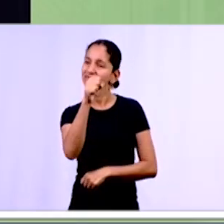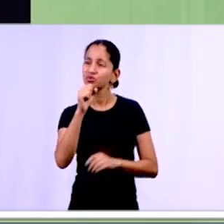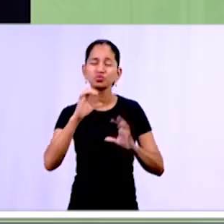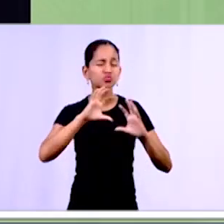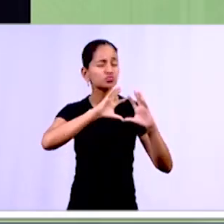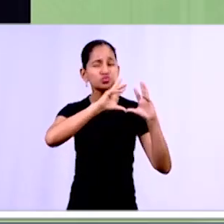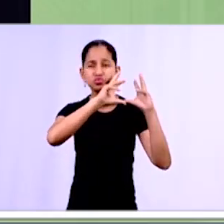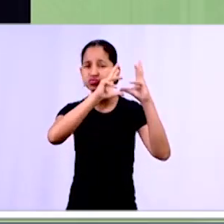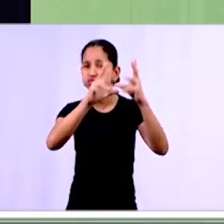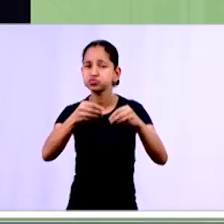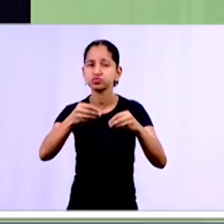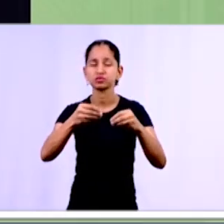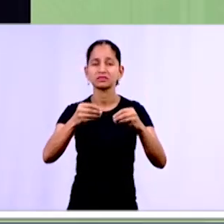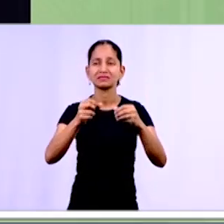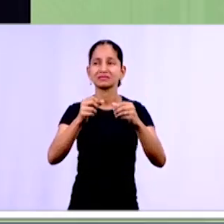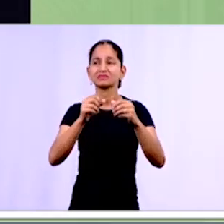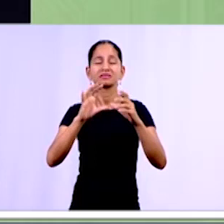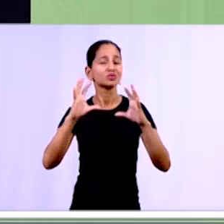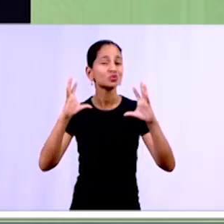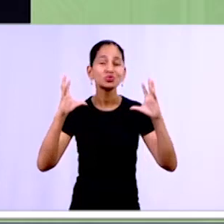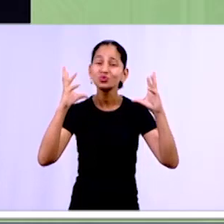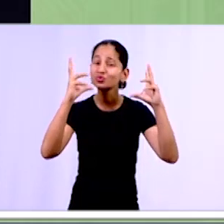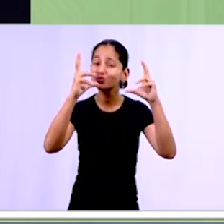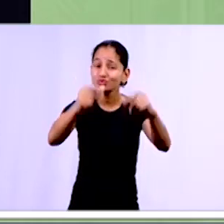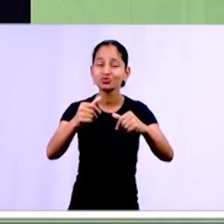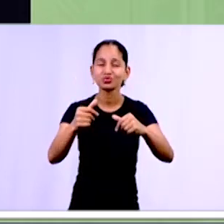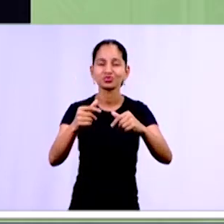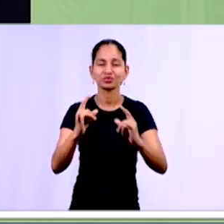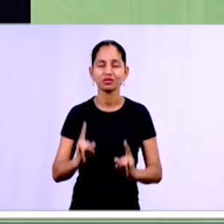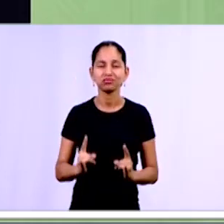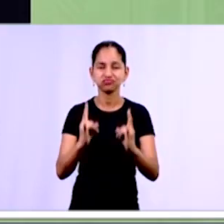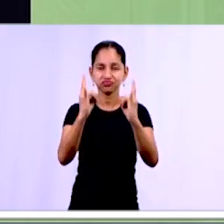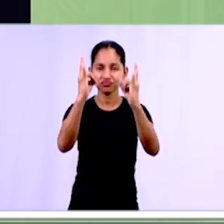aqui, ó. É um andar inteiro